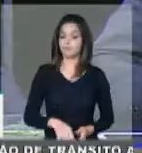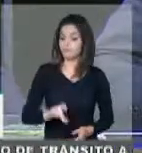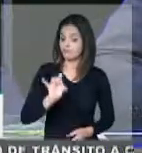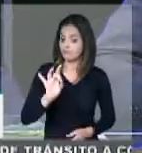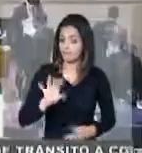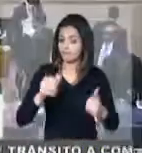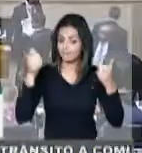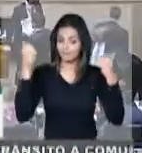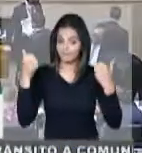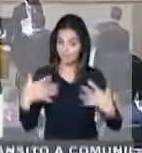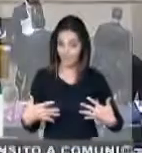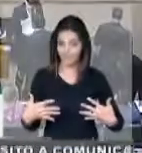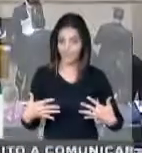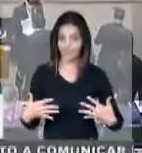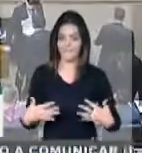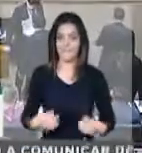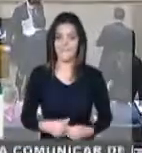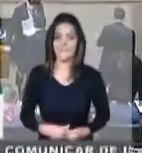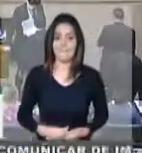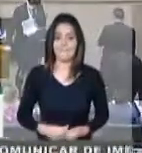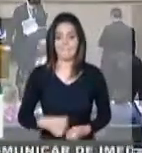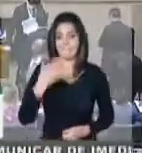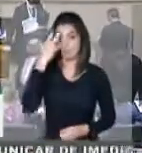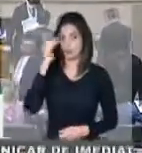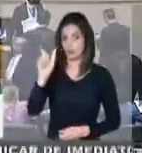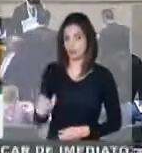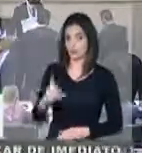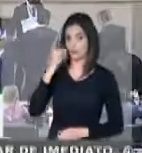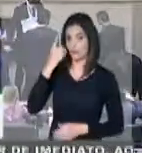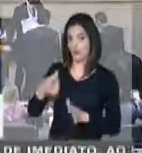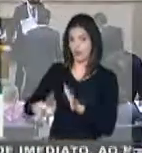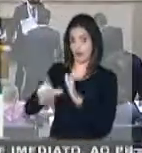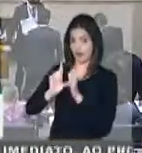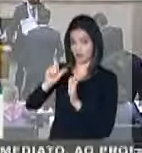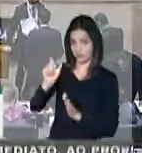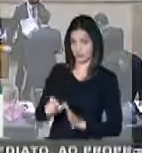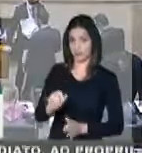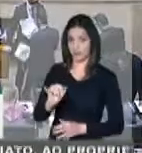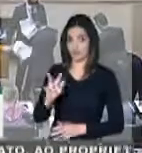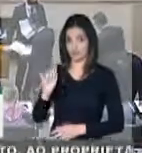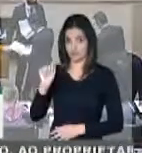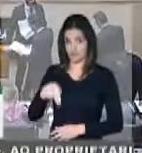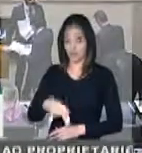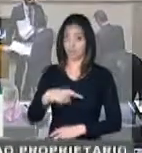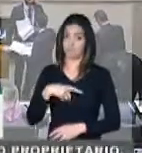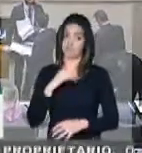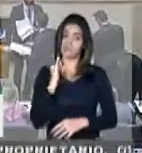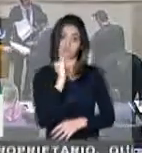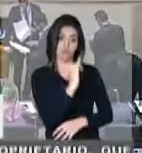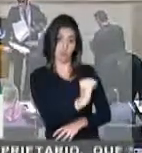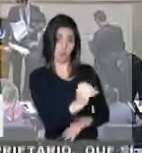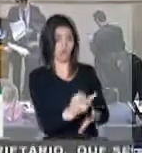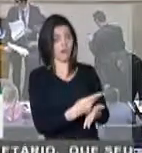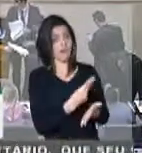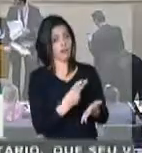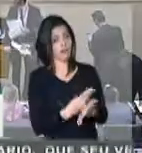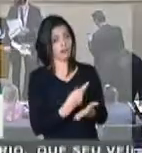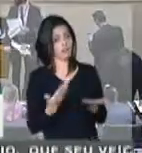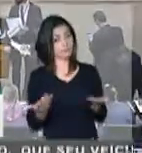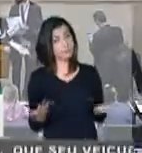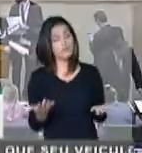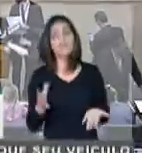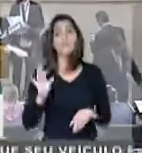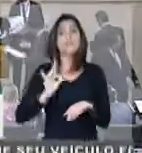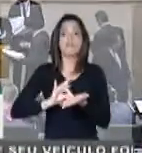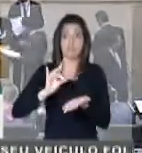É só para fazer um esclarecimento, eu acho que o deputado que me antecedeu, alguém informou ele errado. Na